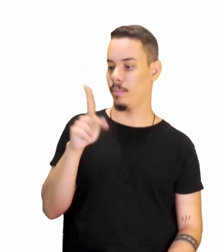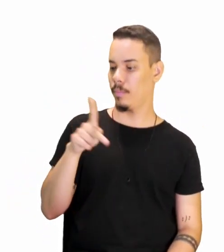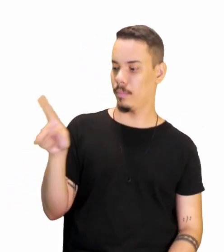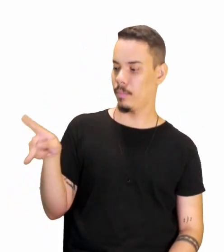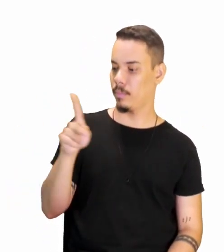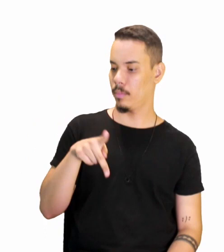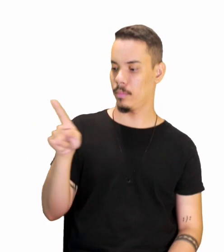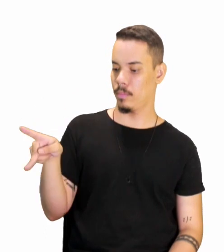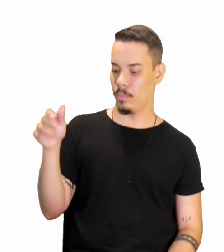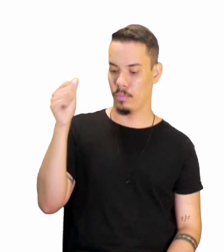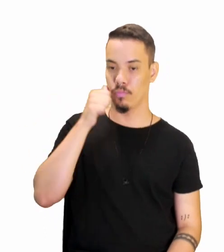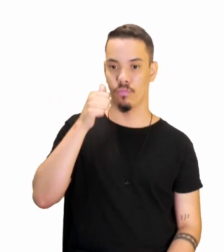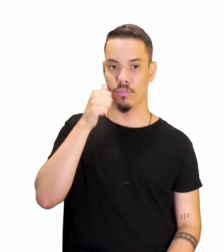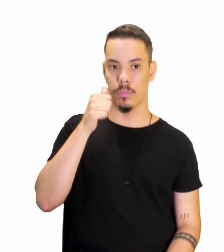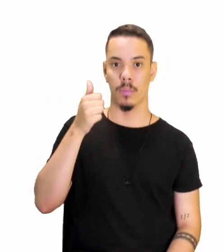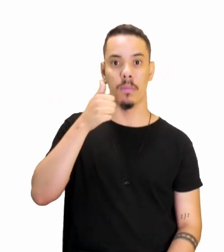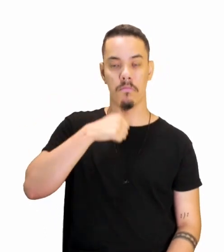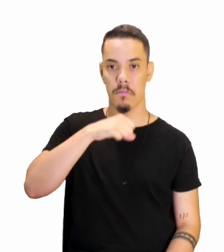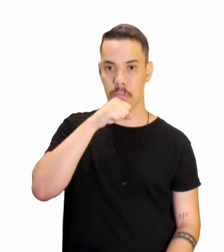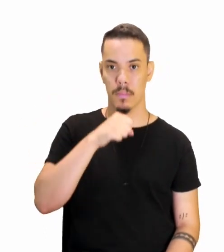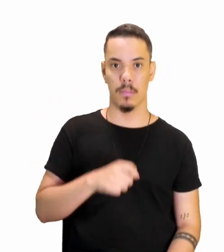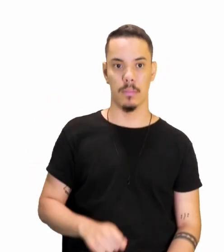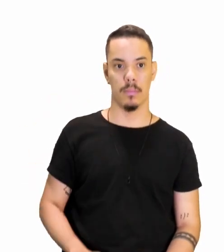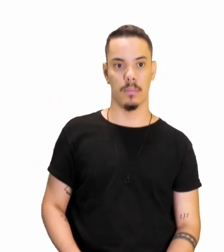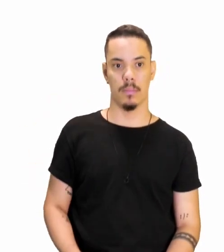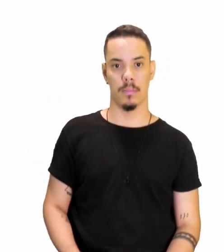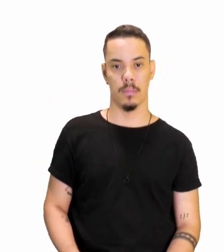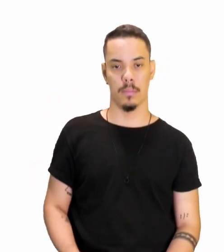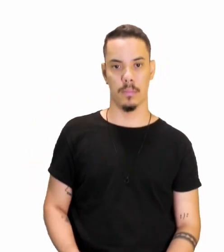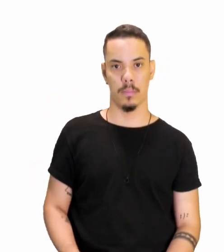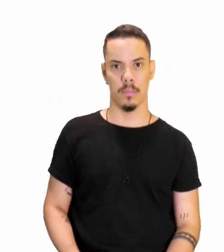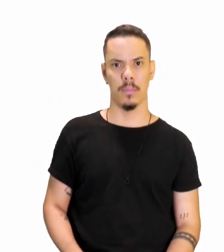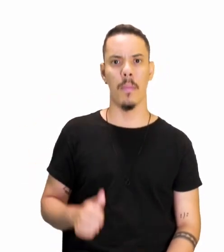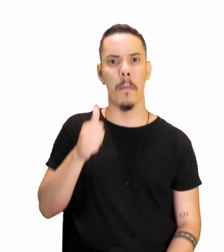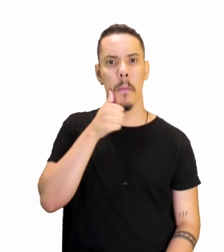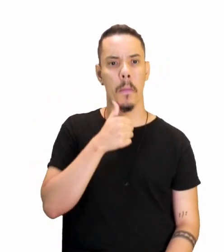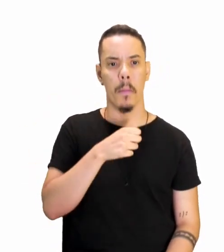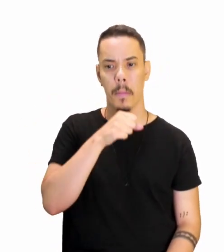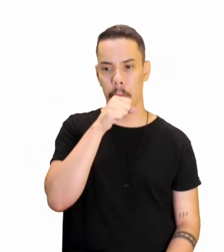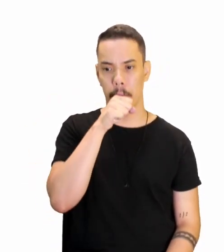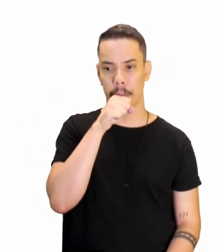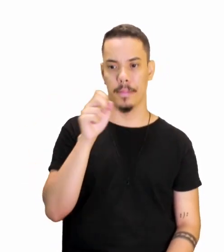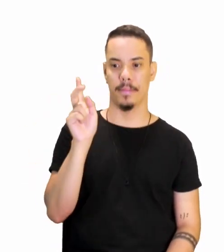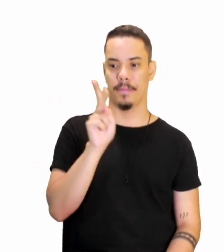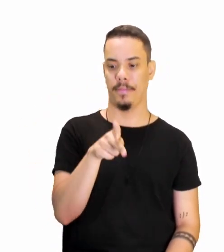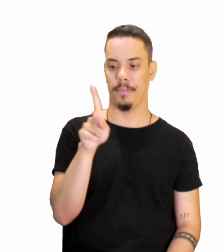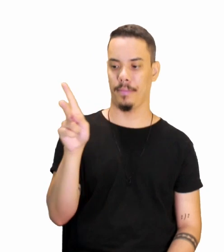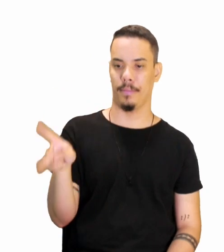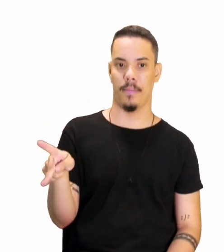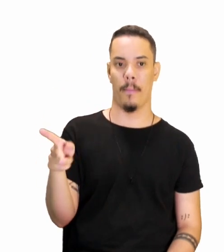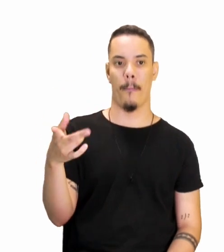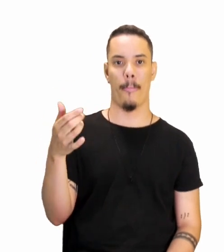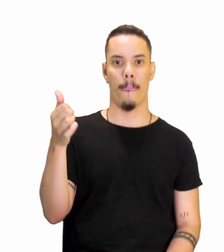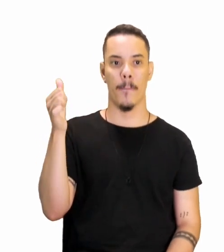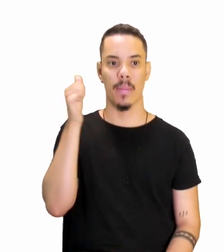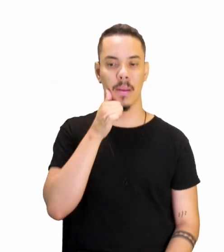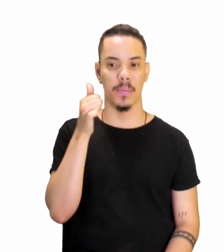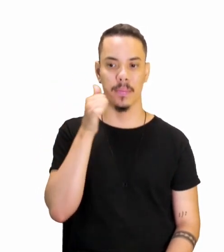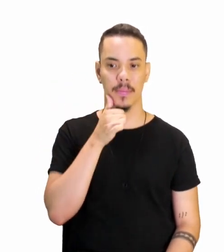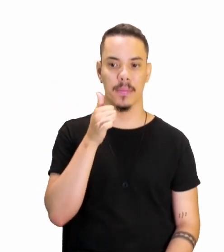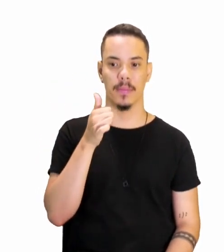a palavra mulher, tem a palavra mãe. Ó, isso é comum. Mãe, professora,